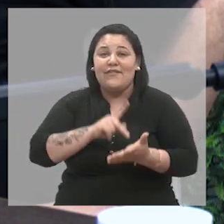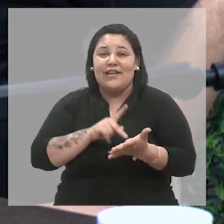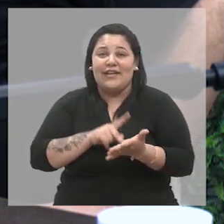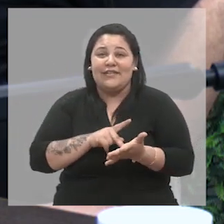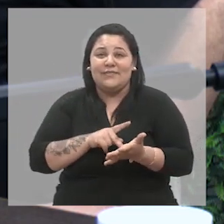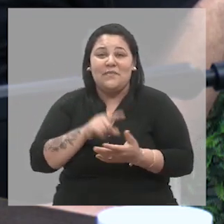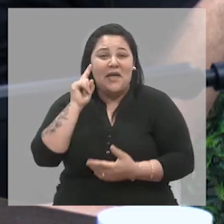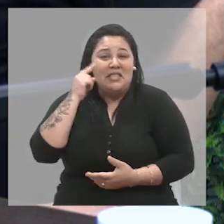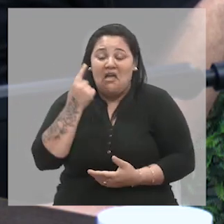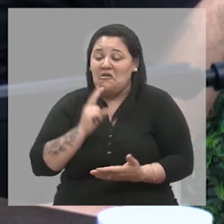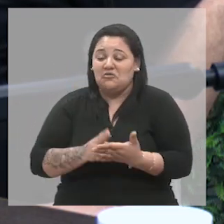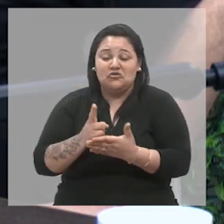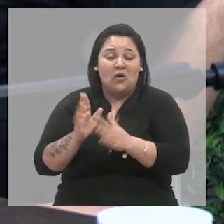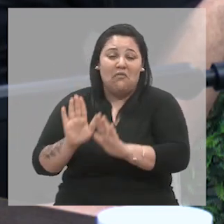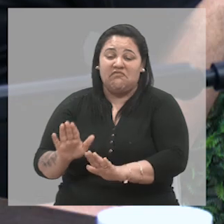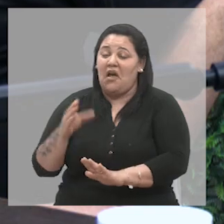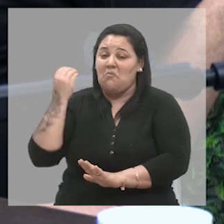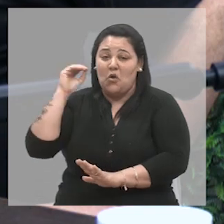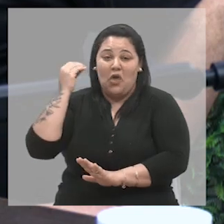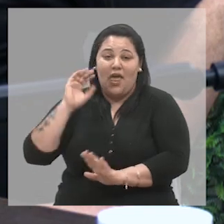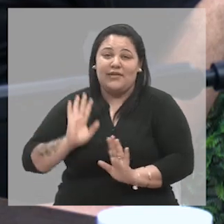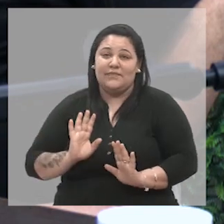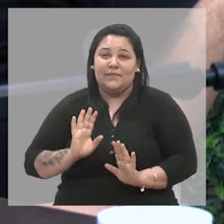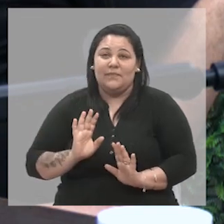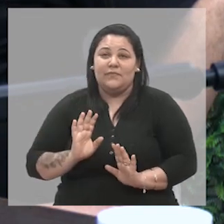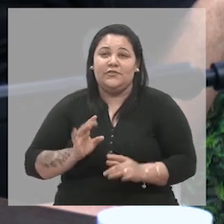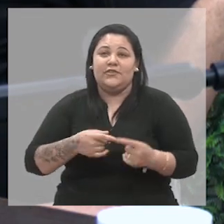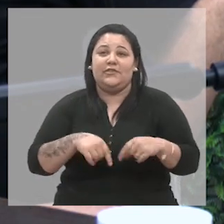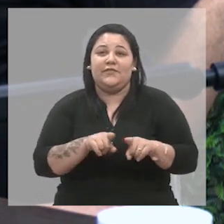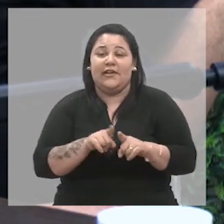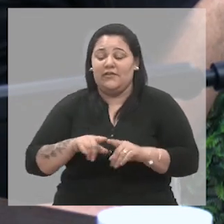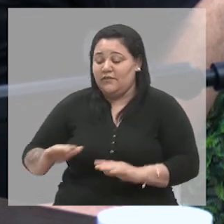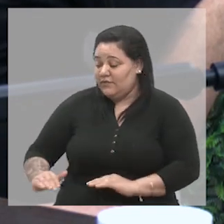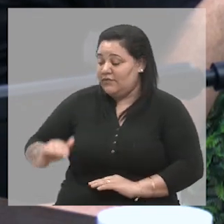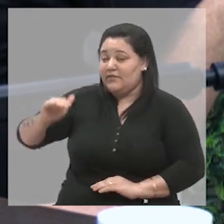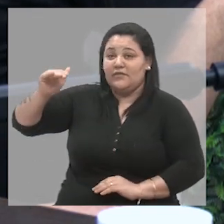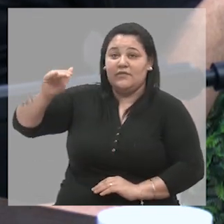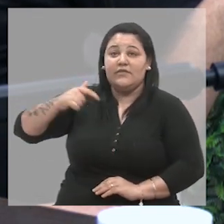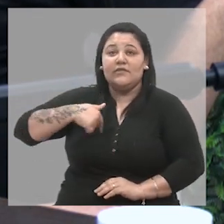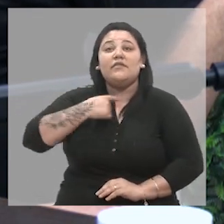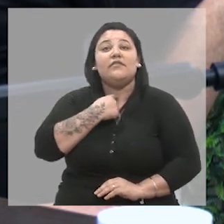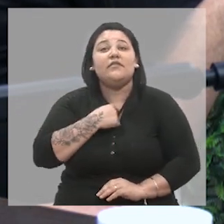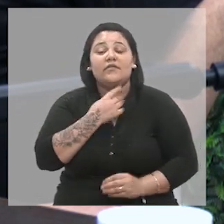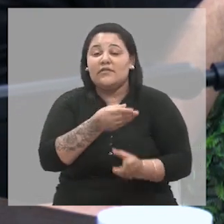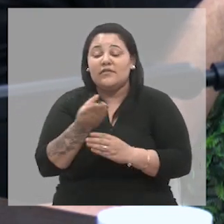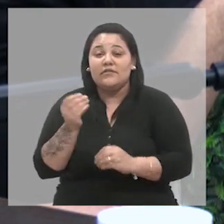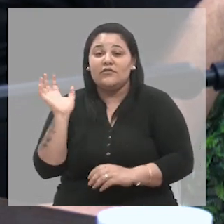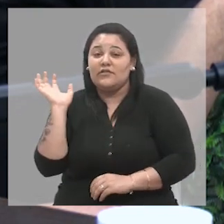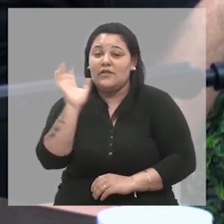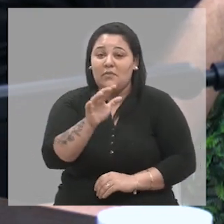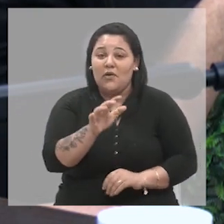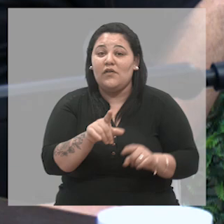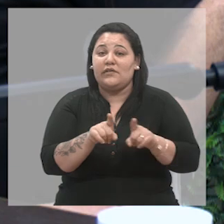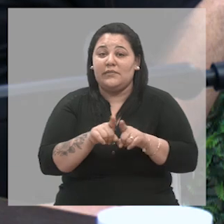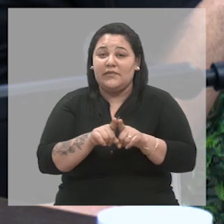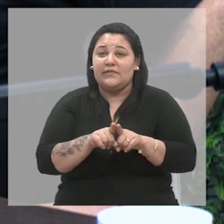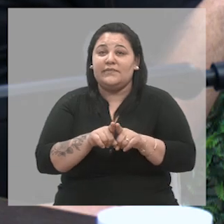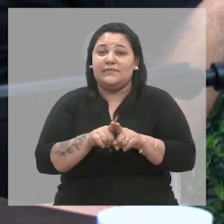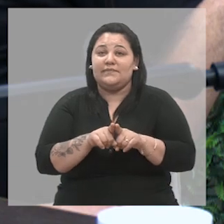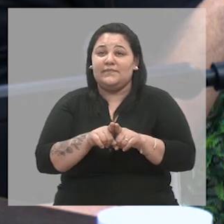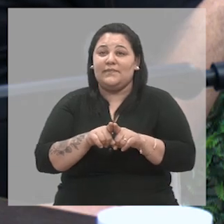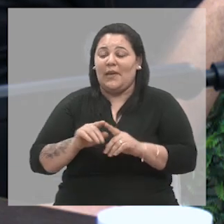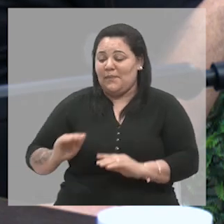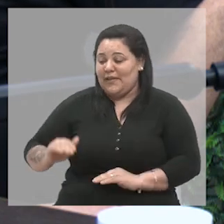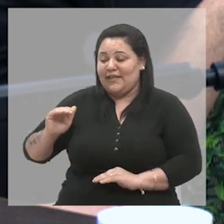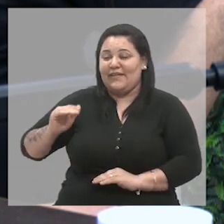verdade, minha ideia era se manter em Porto Alegre. Desde pequeno, eu sempre gostei muito de handebol e sempre,